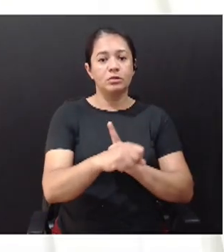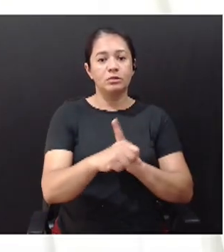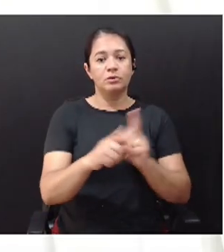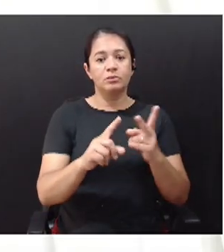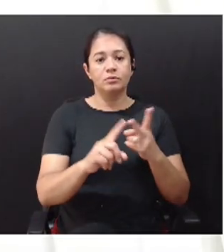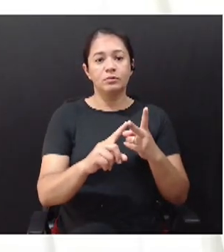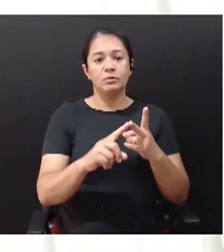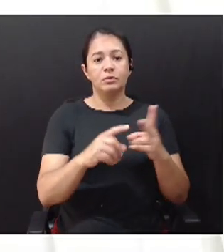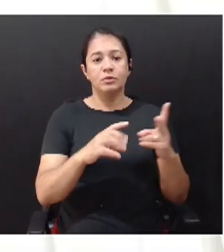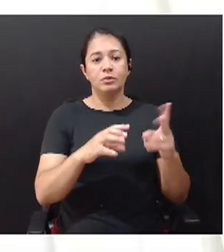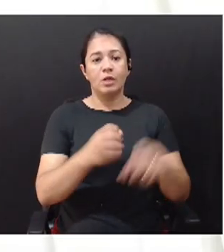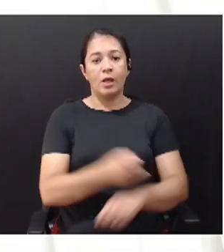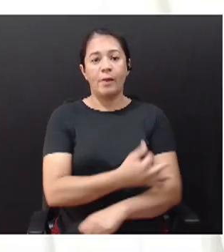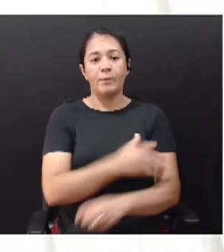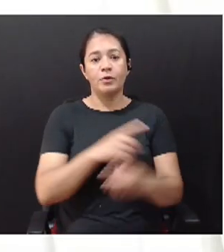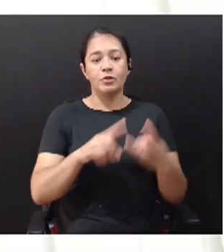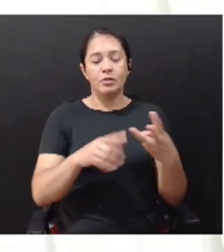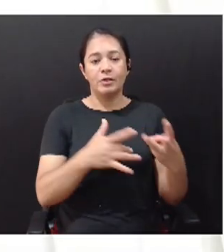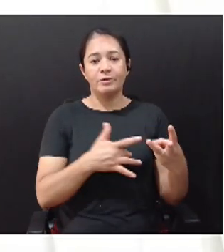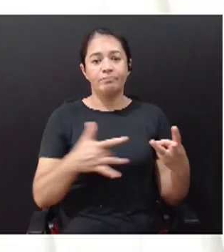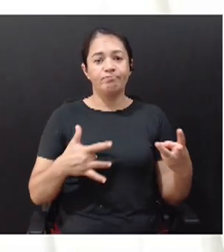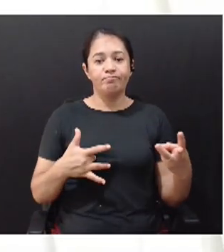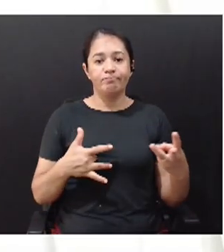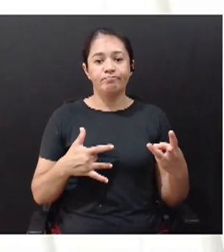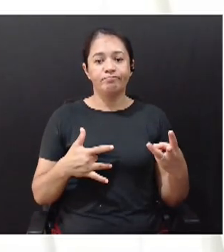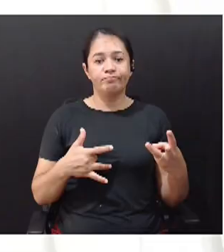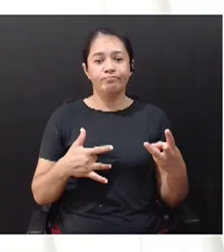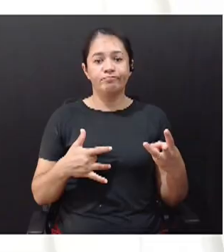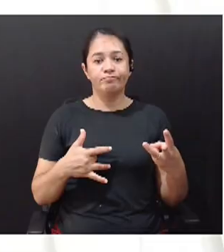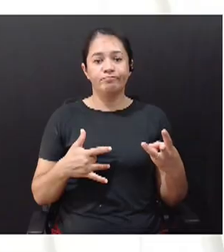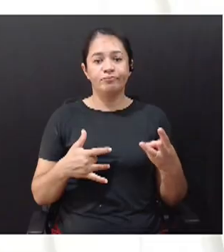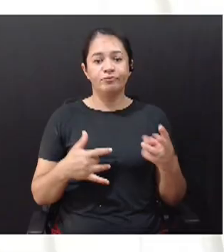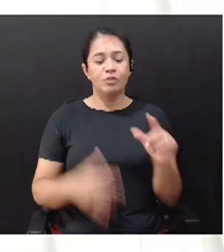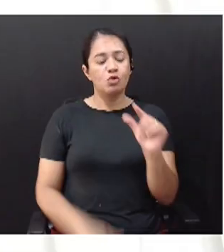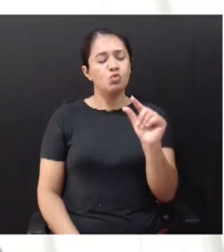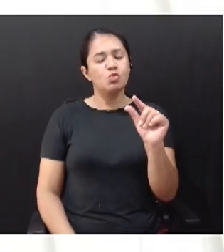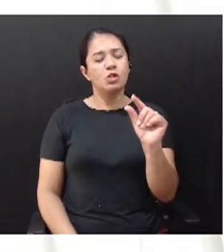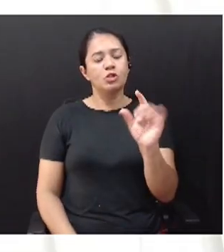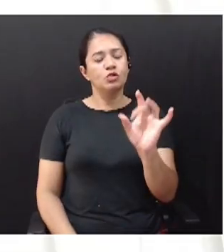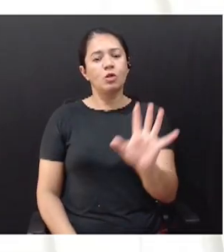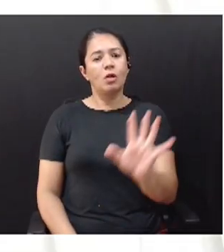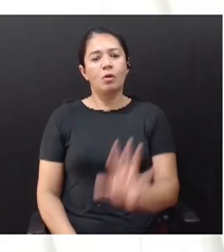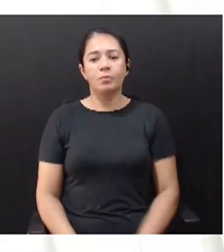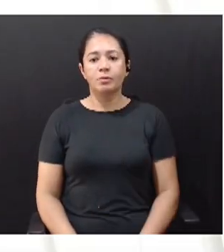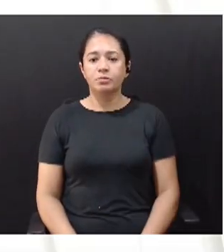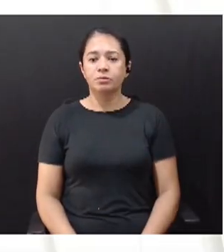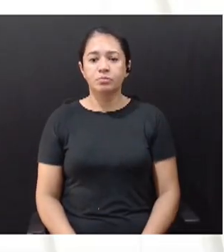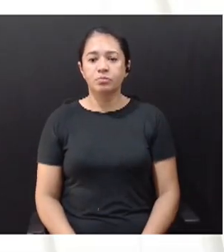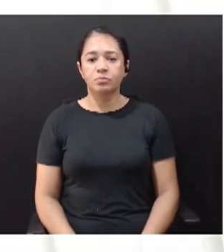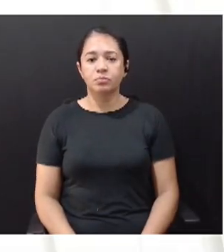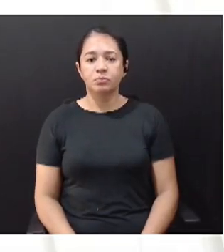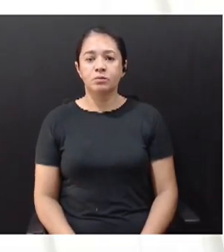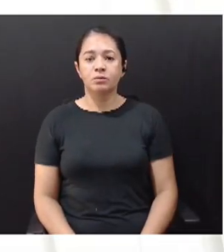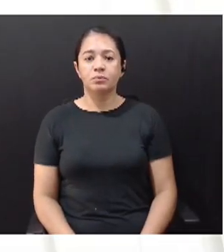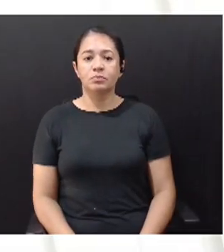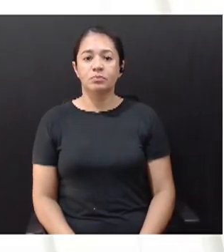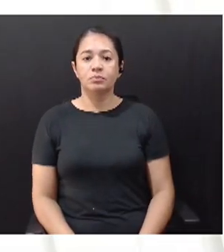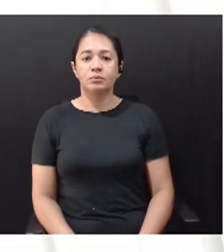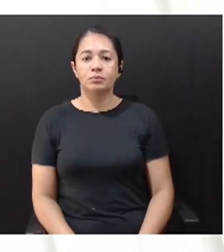e saúde, ficam com um pedacinho pequenininho assim do quadrante da qualidade de vida. E